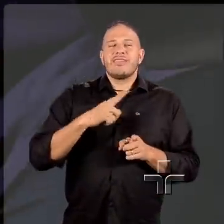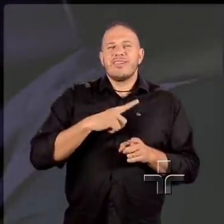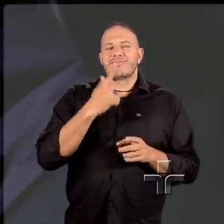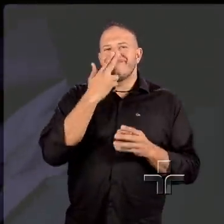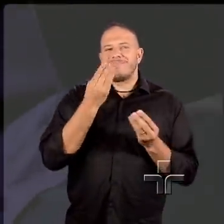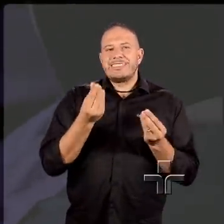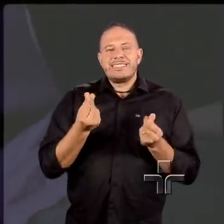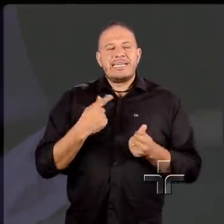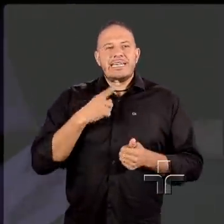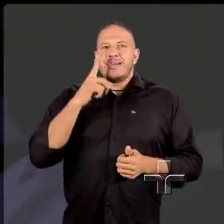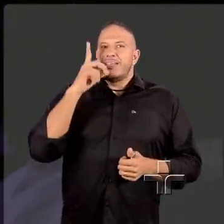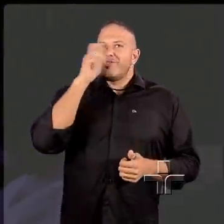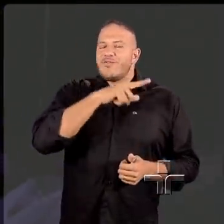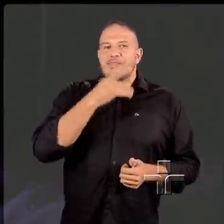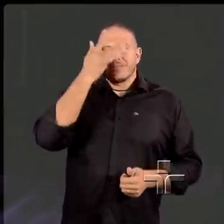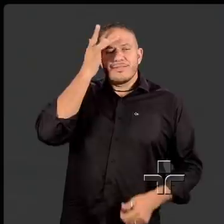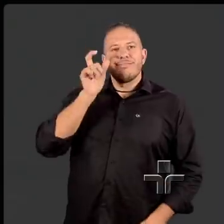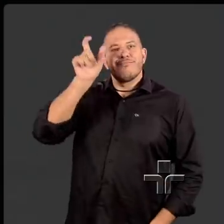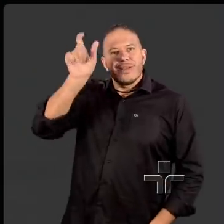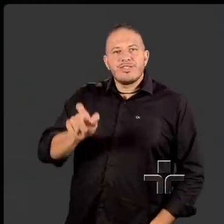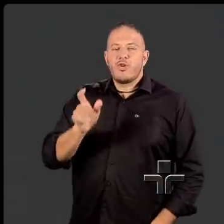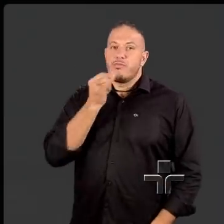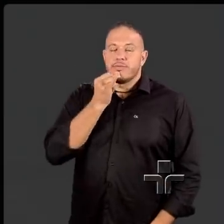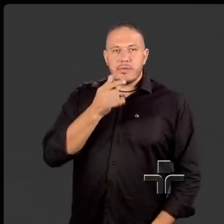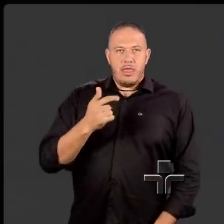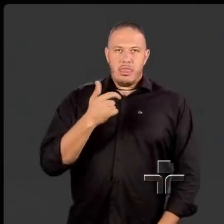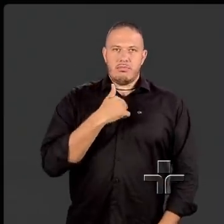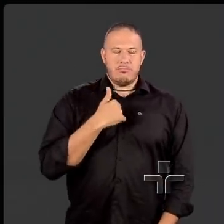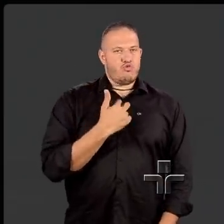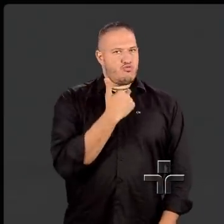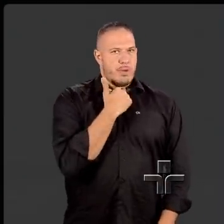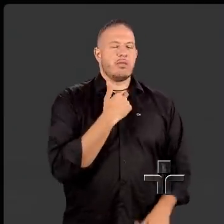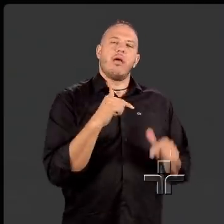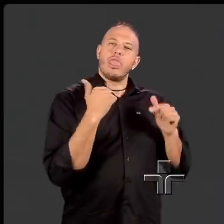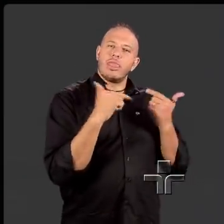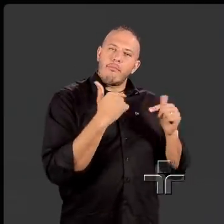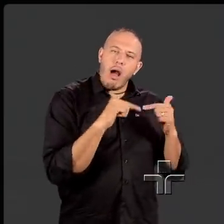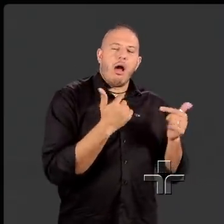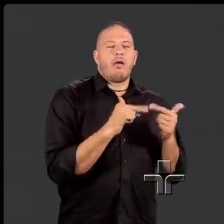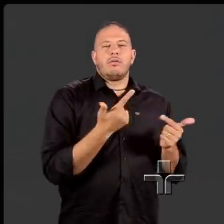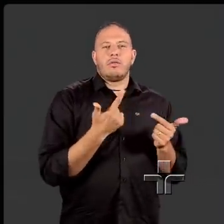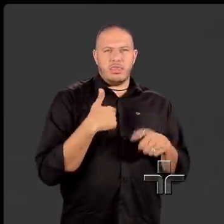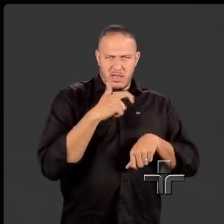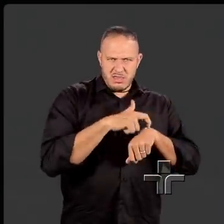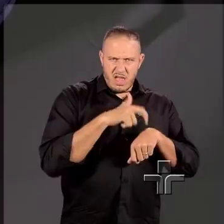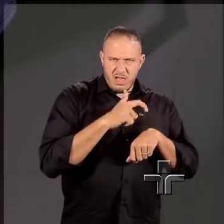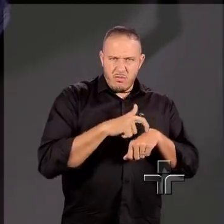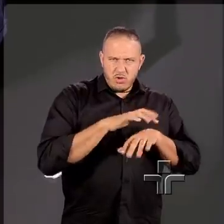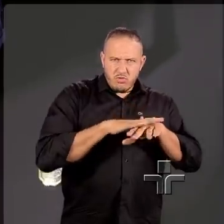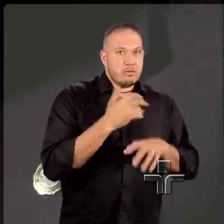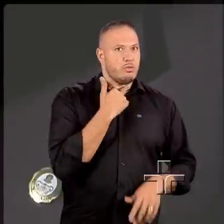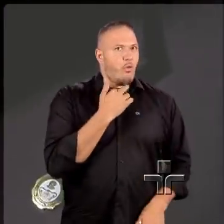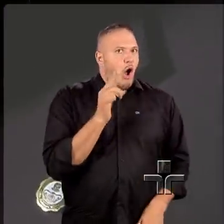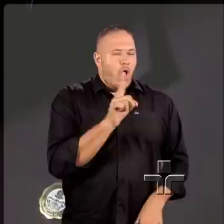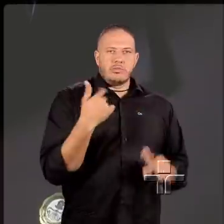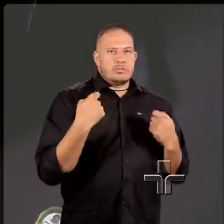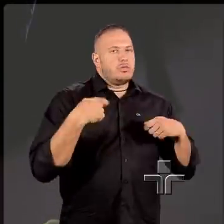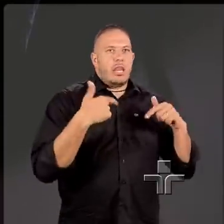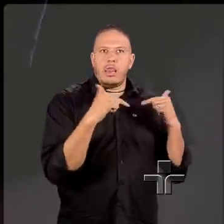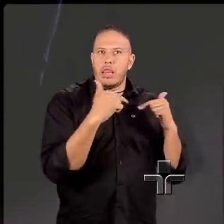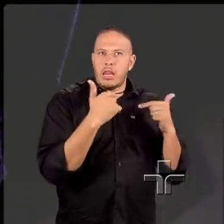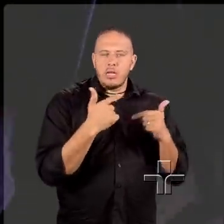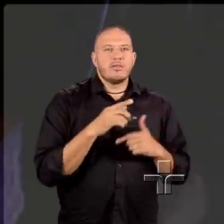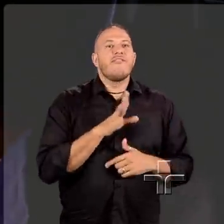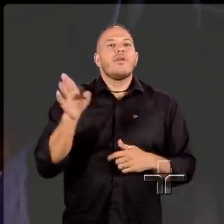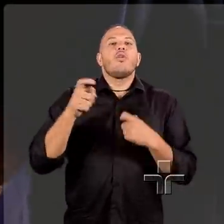foi difícil uma pessoa que trabalha numa sociedade onde você não tem tempo nem de adoecer, você vai escolher, você vai